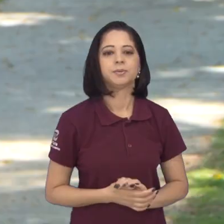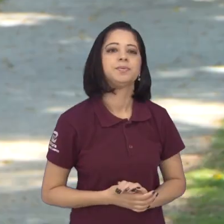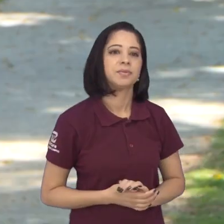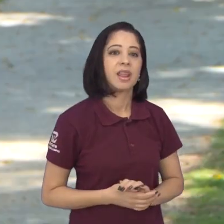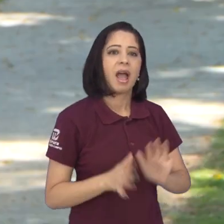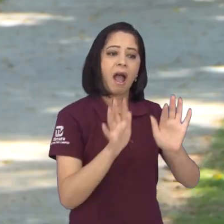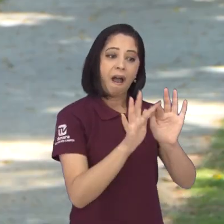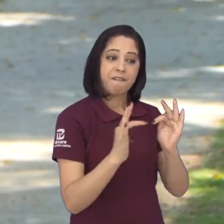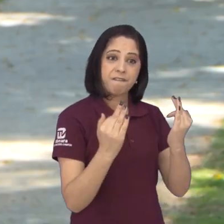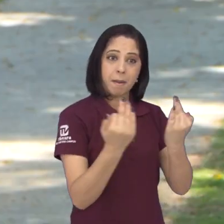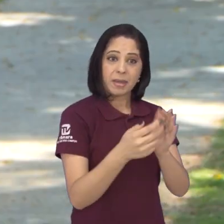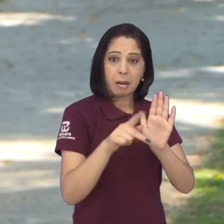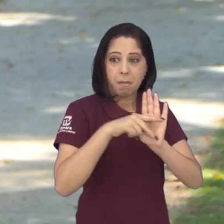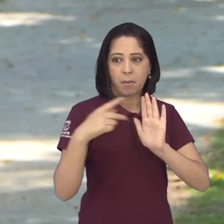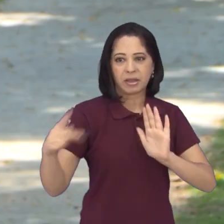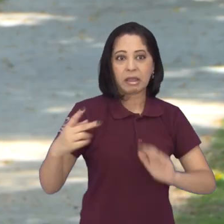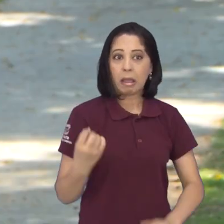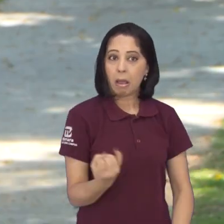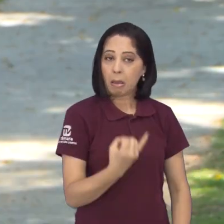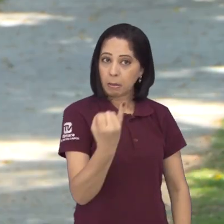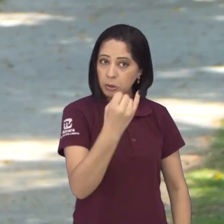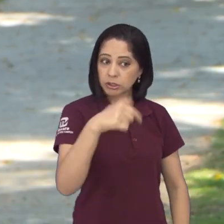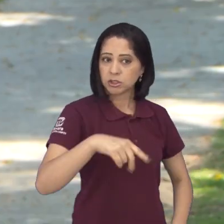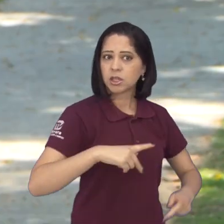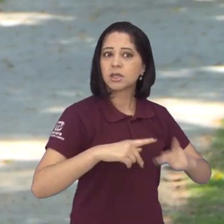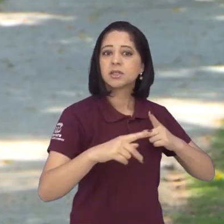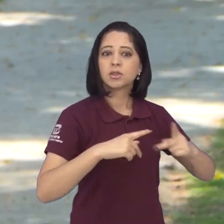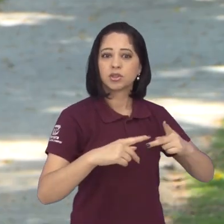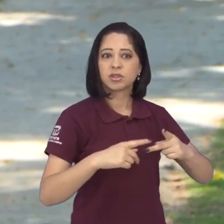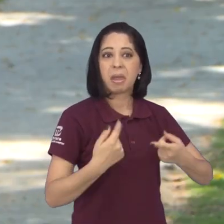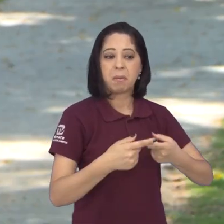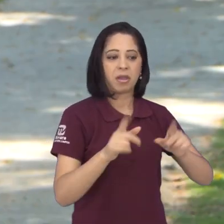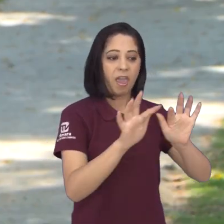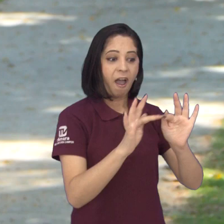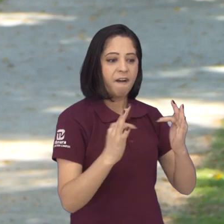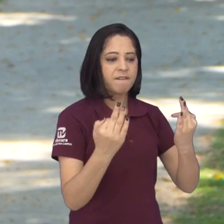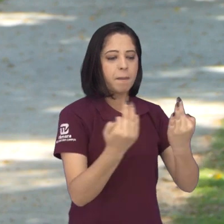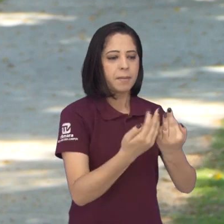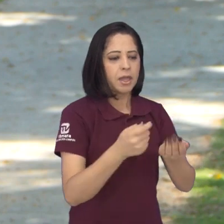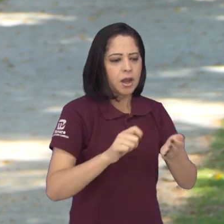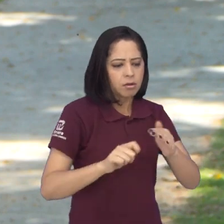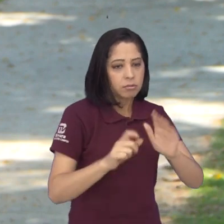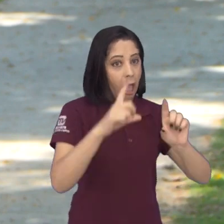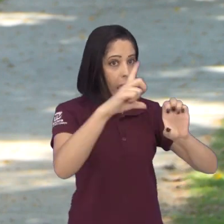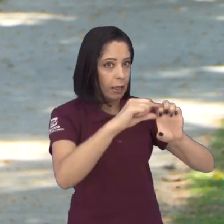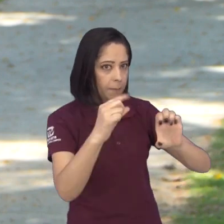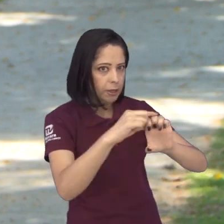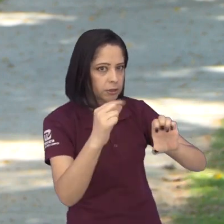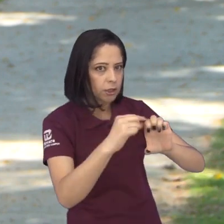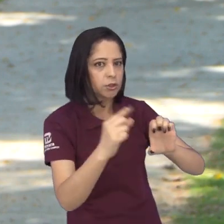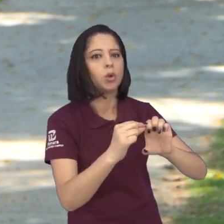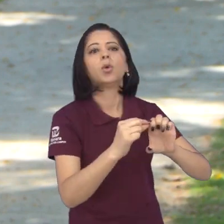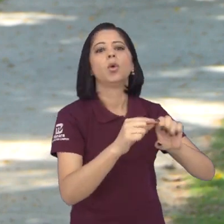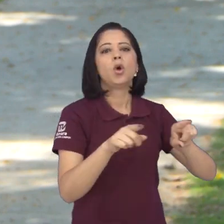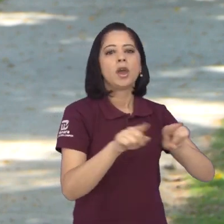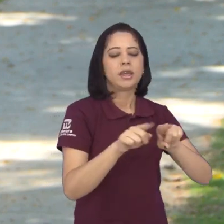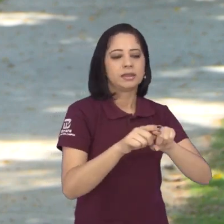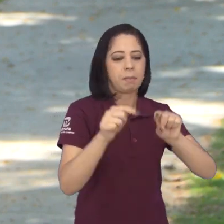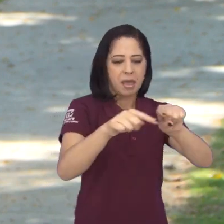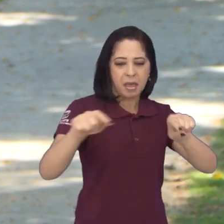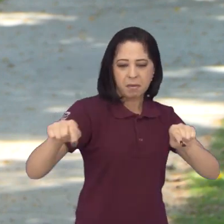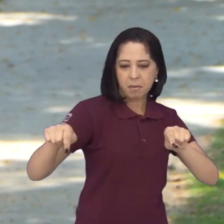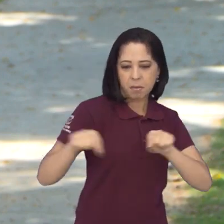decreto. A família Satelmaier foi importante para São José, haja visto que eles foram